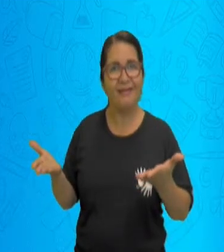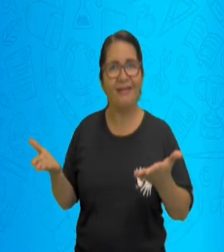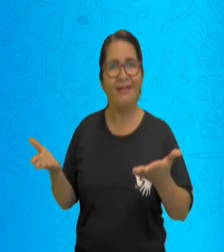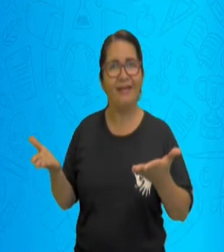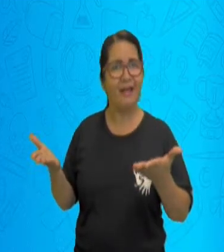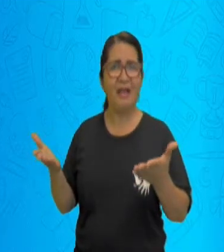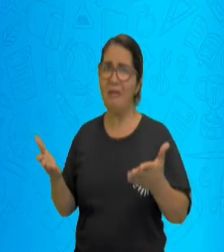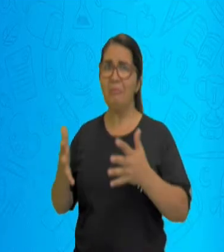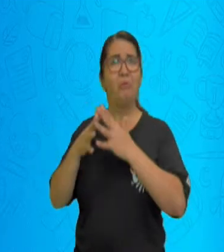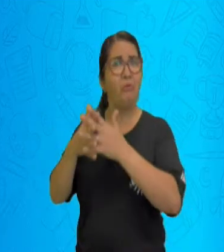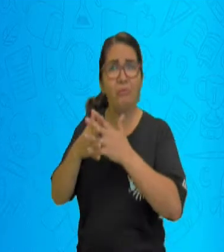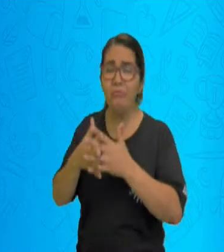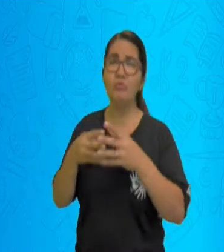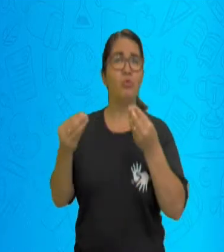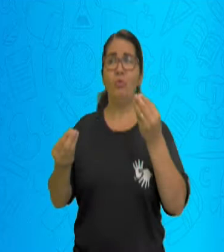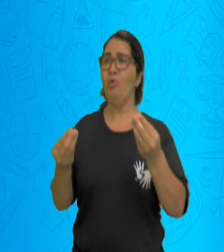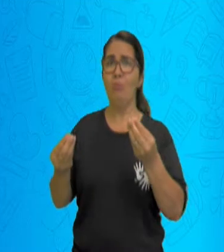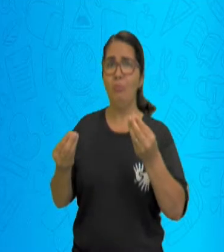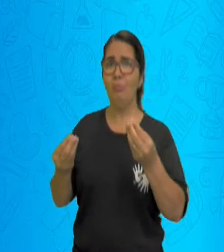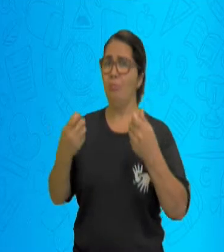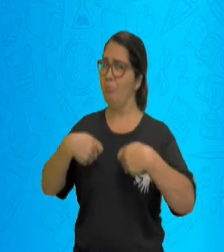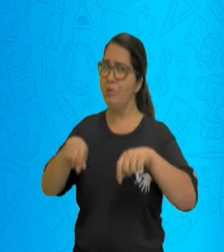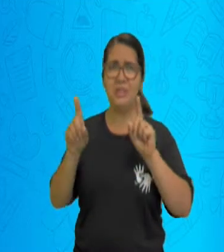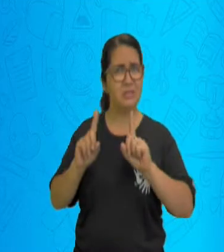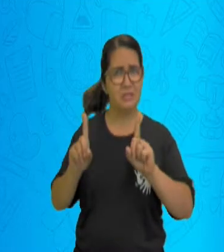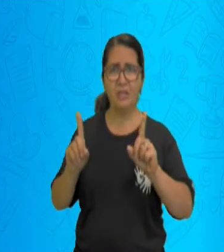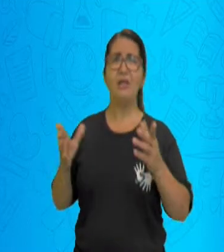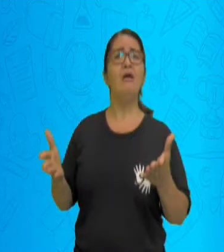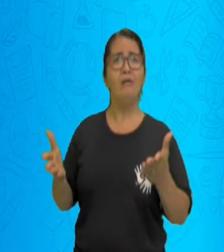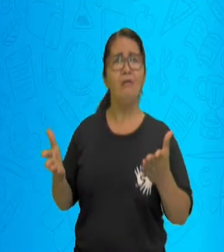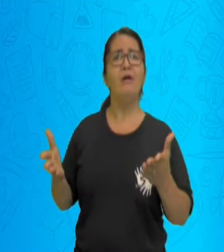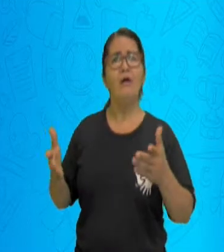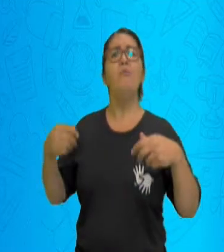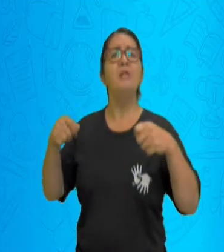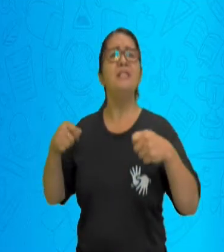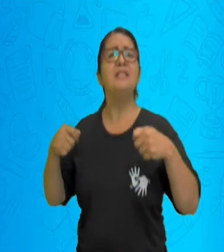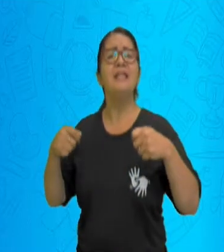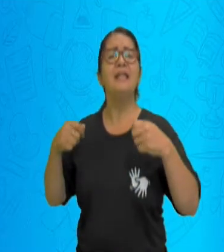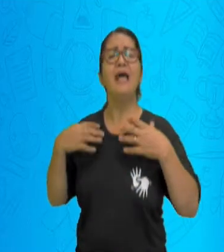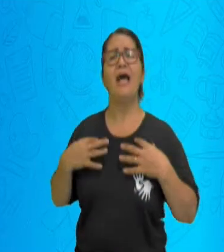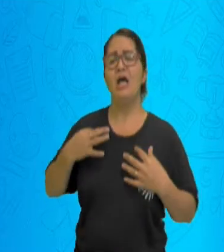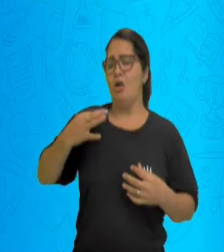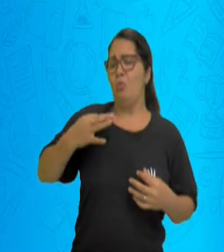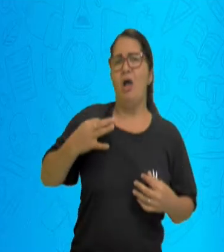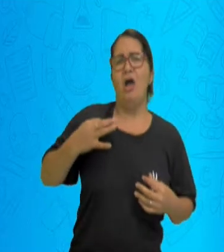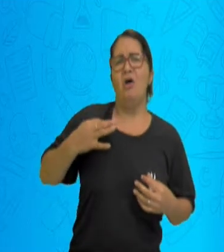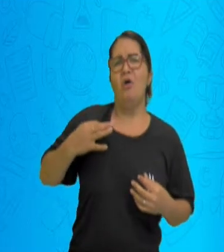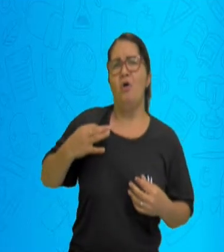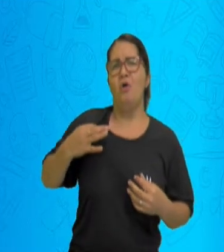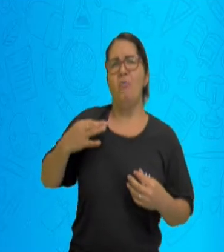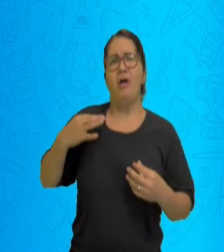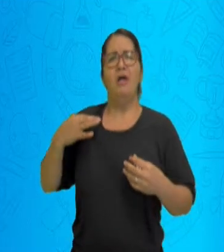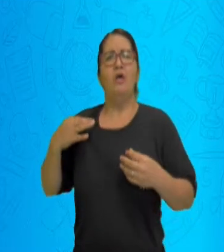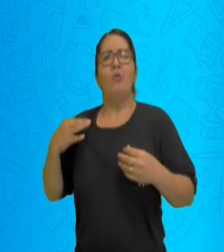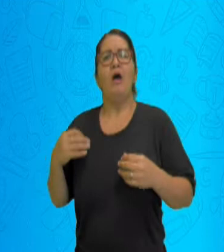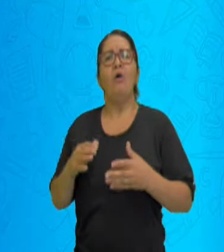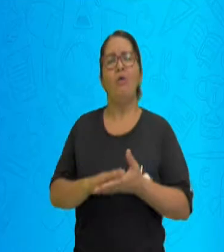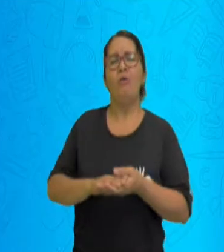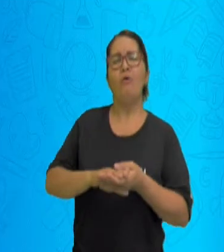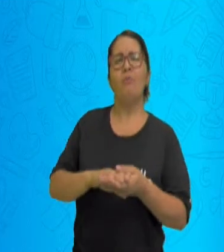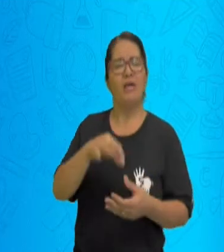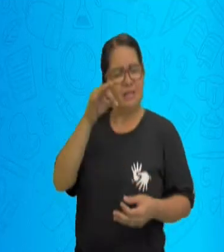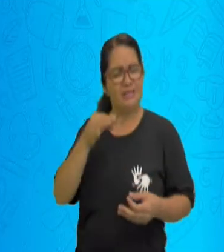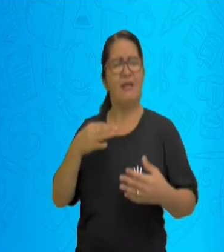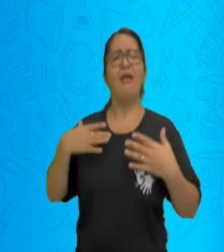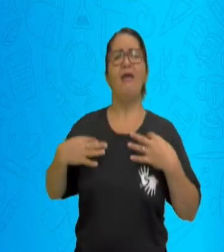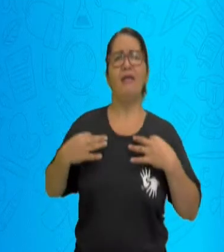totalmente desnecessário, não é mesmo? É extremamente inadequado. O que nós podemos perceber? Na